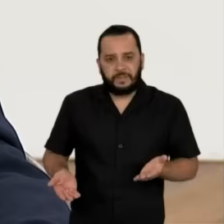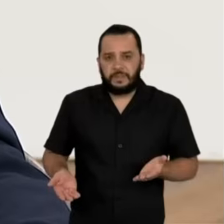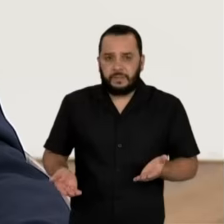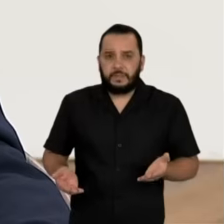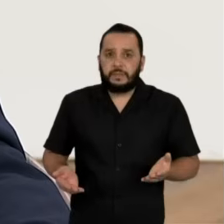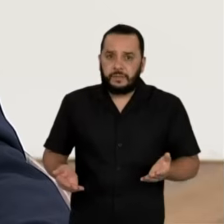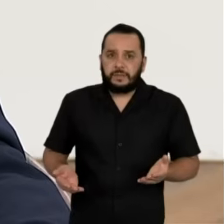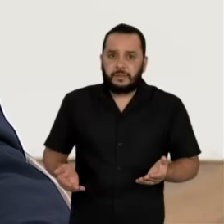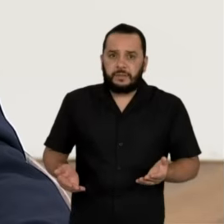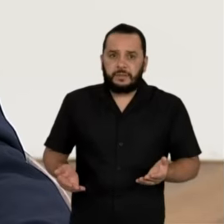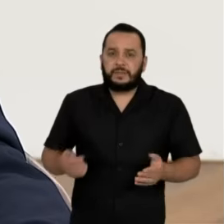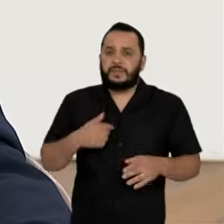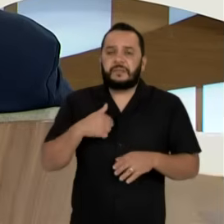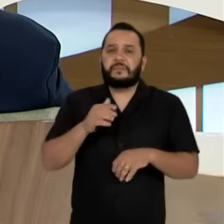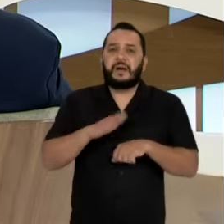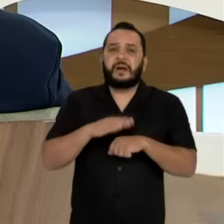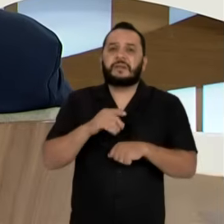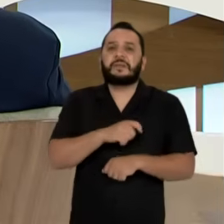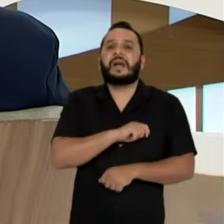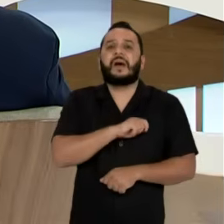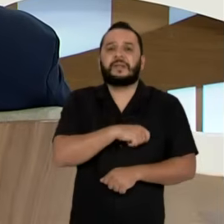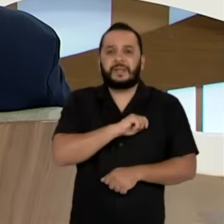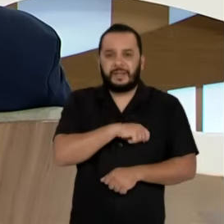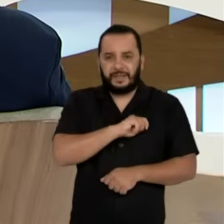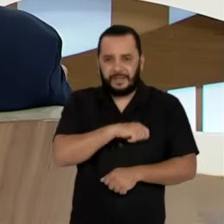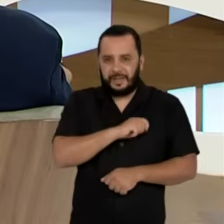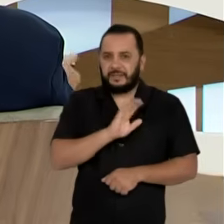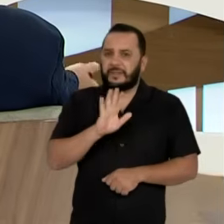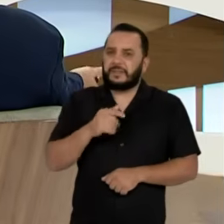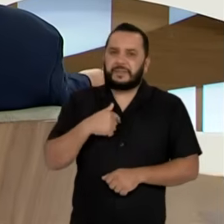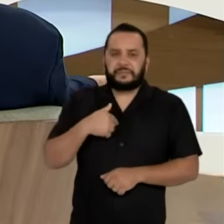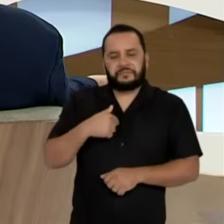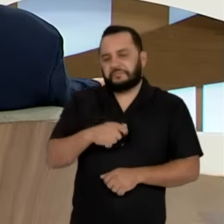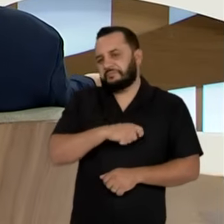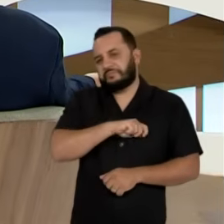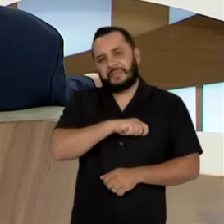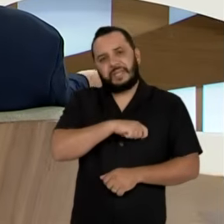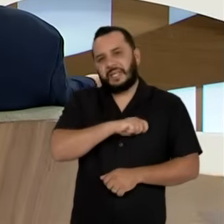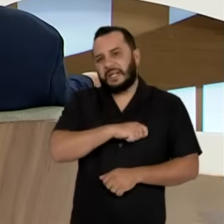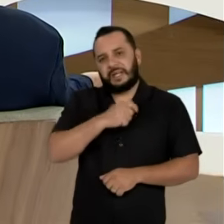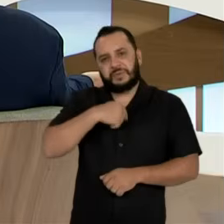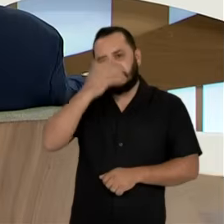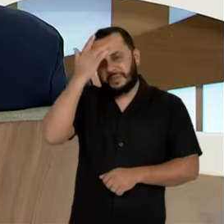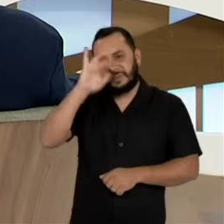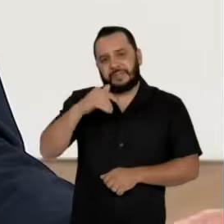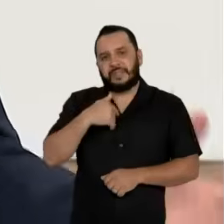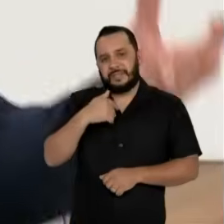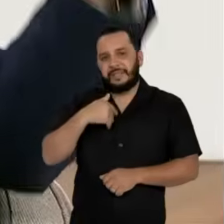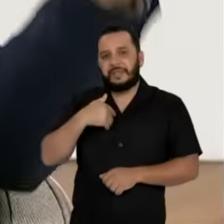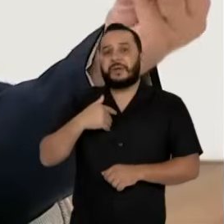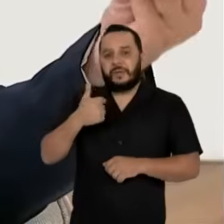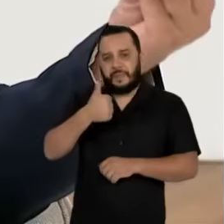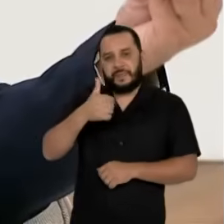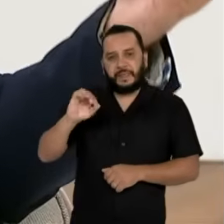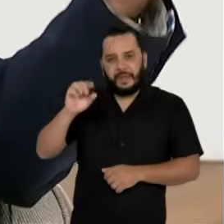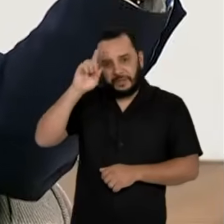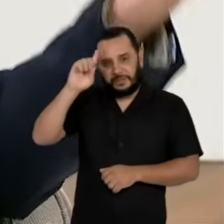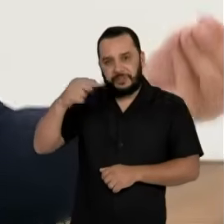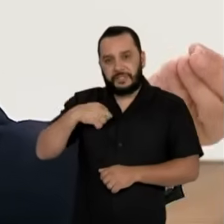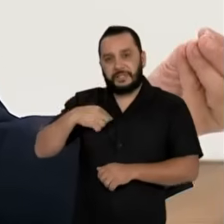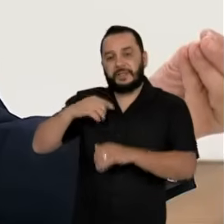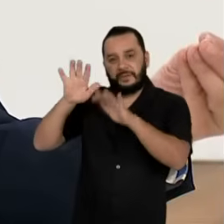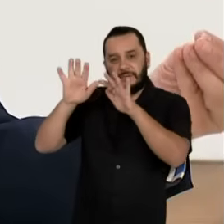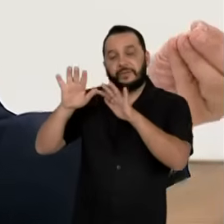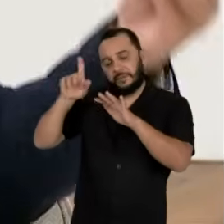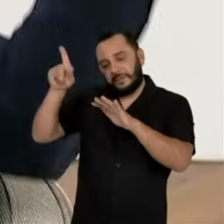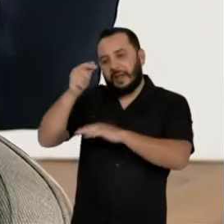O que mais você perguntou? Do delegado. A investigação, como é que está agora? Eu estava no mato esses últimos 10 dias, eu sinceramente saí ontem. Eu estava no